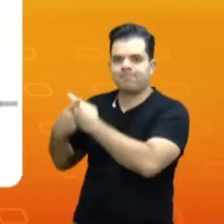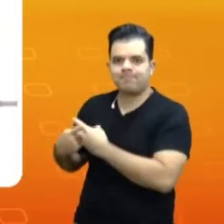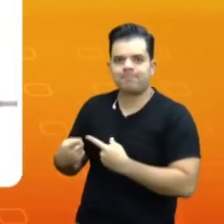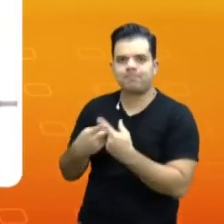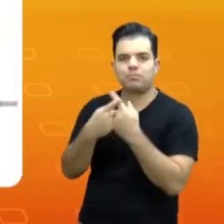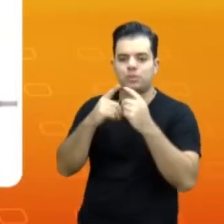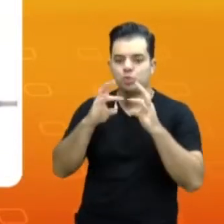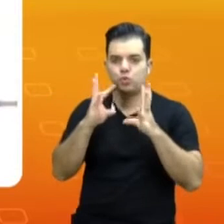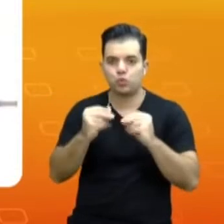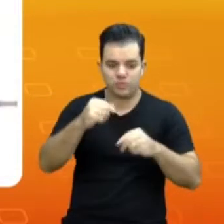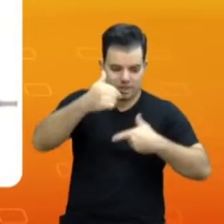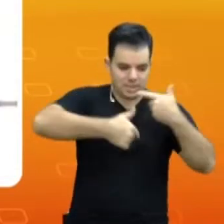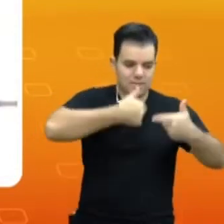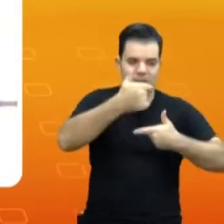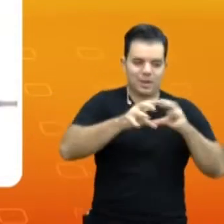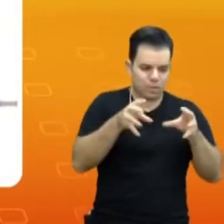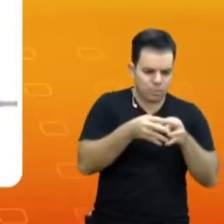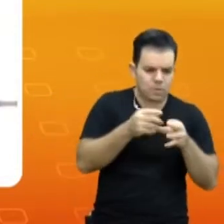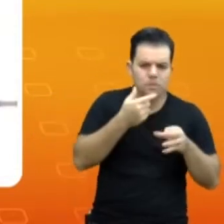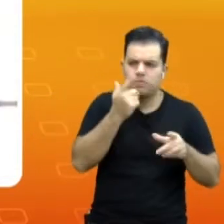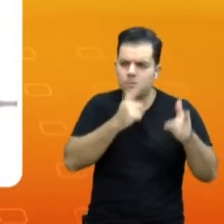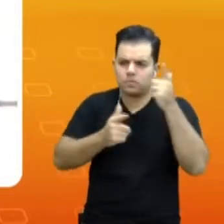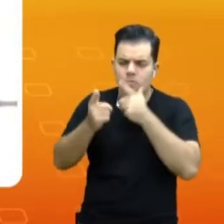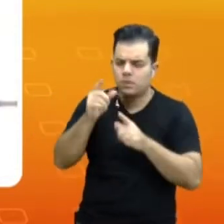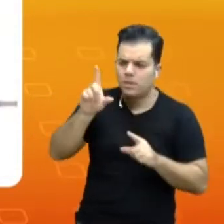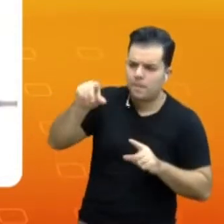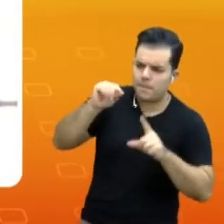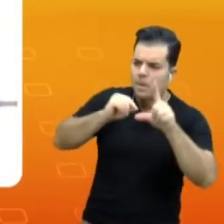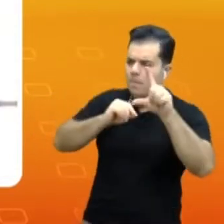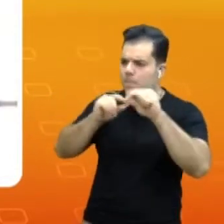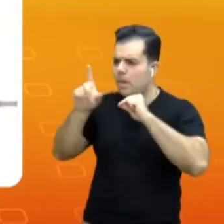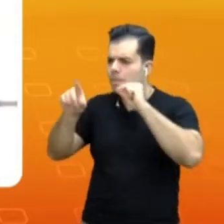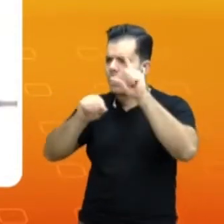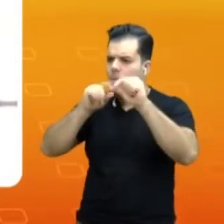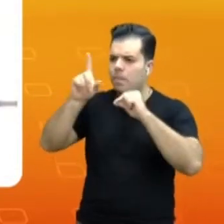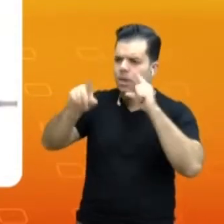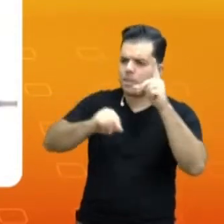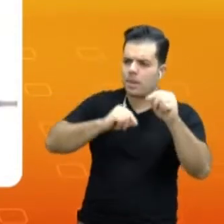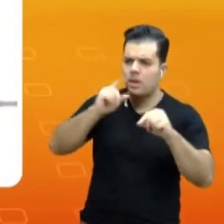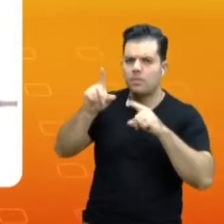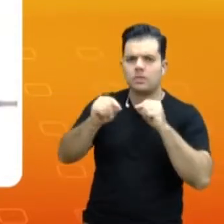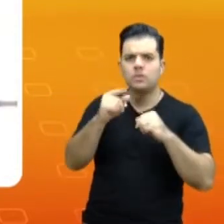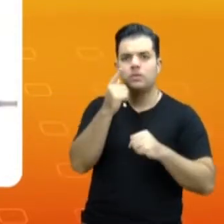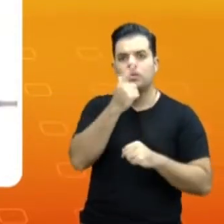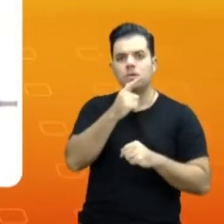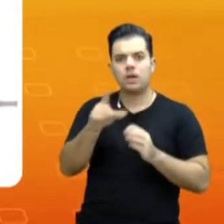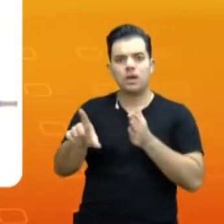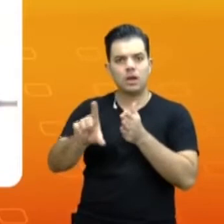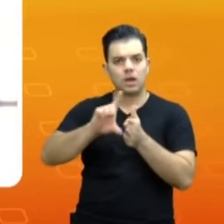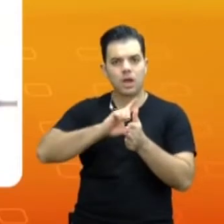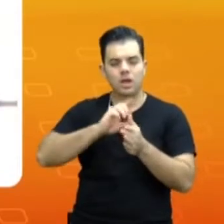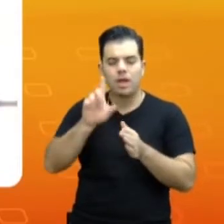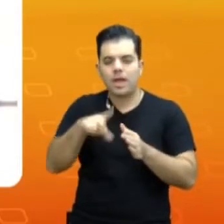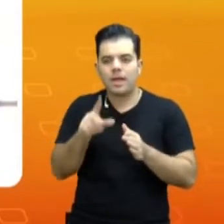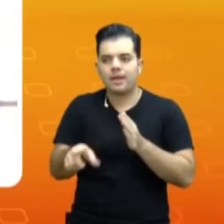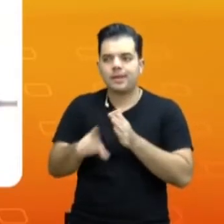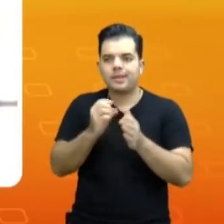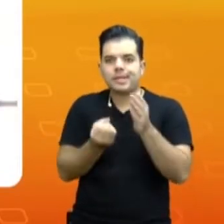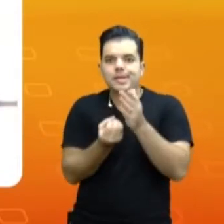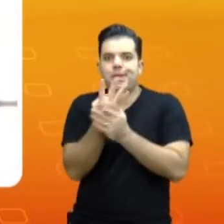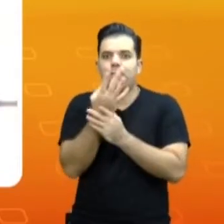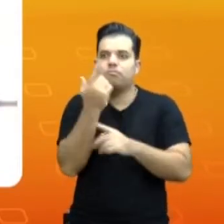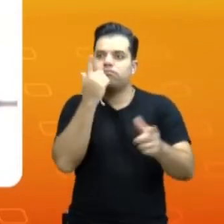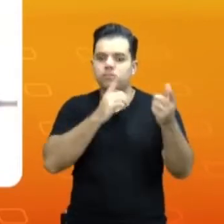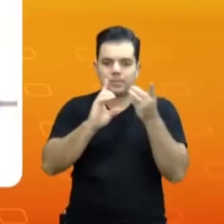determinar e fazer todo esse roteamento digital com eficiência. Isso nos criou um processo dinâmico